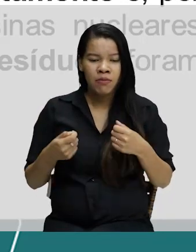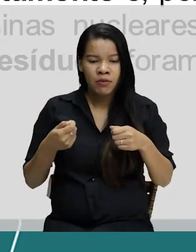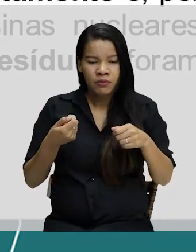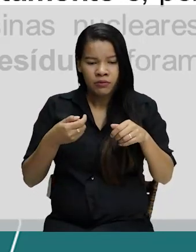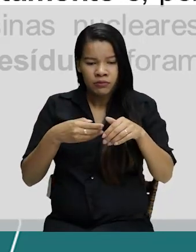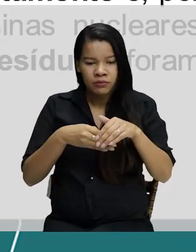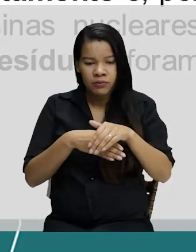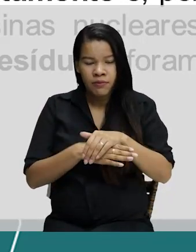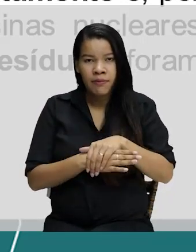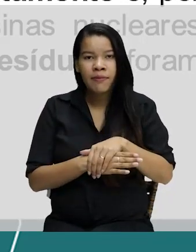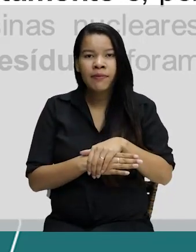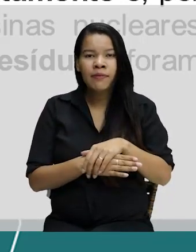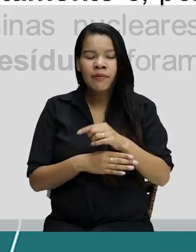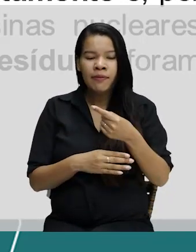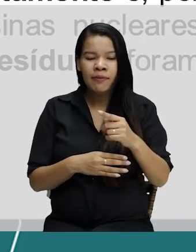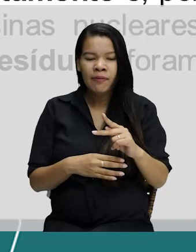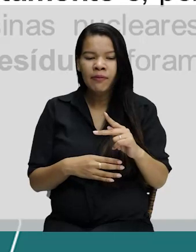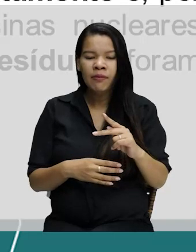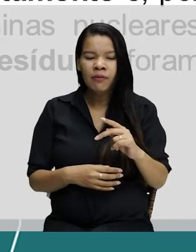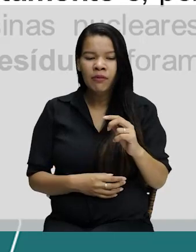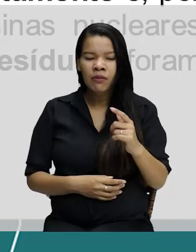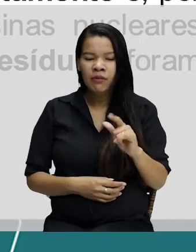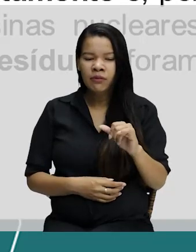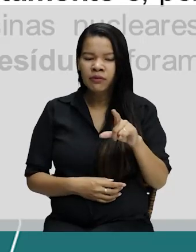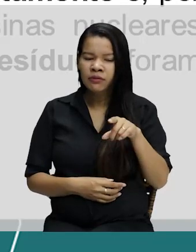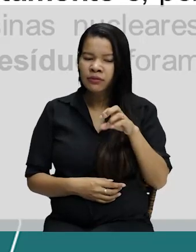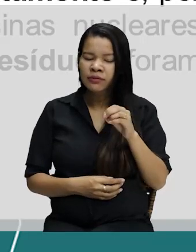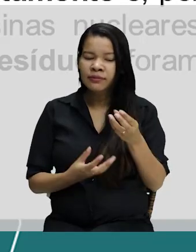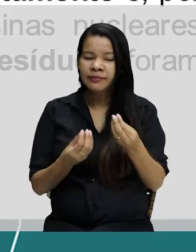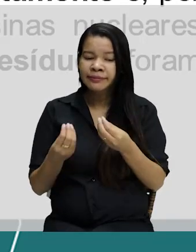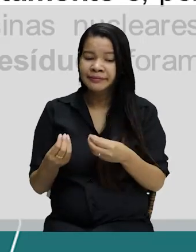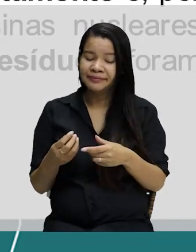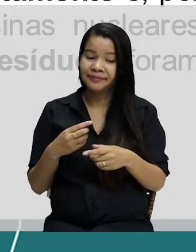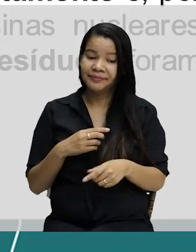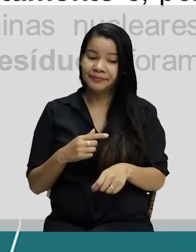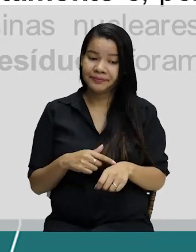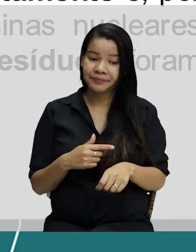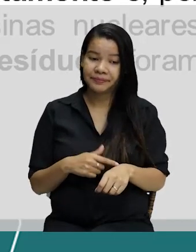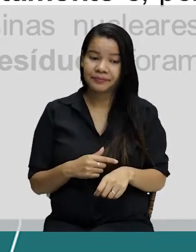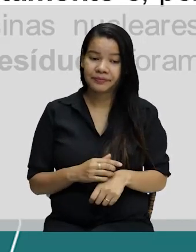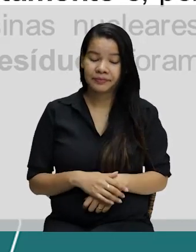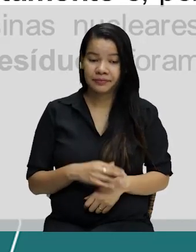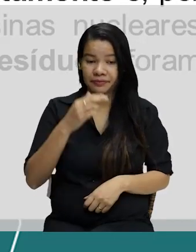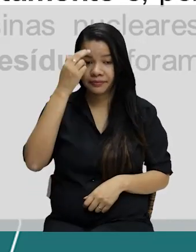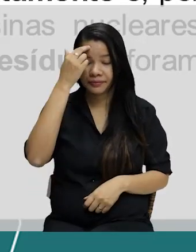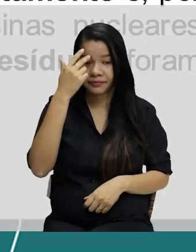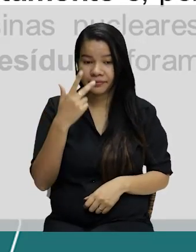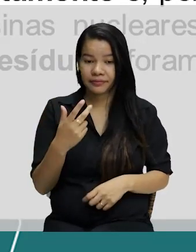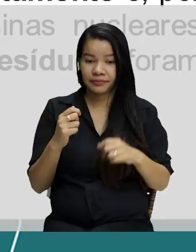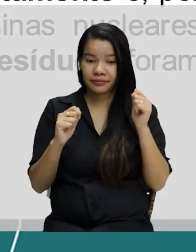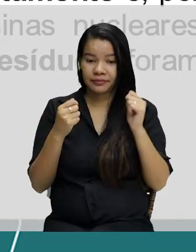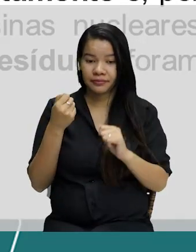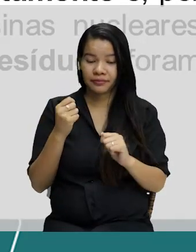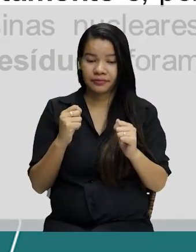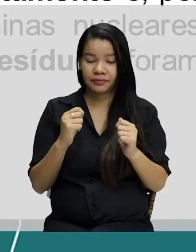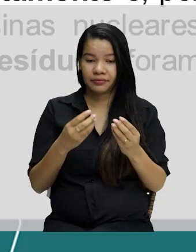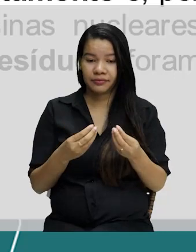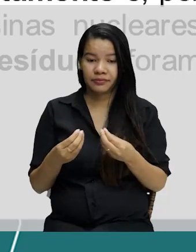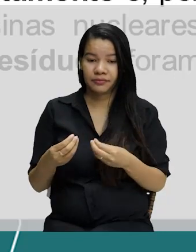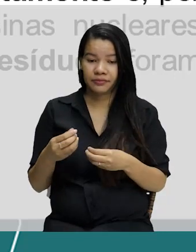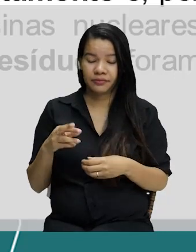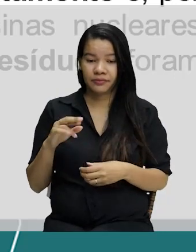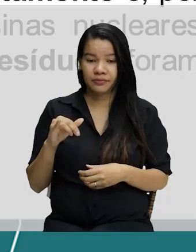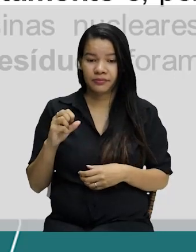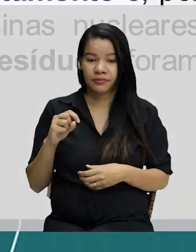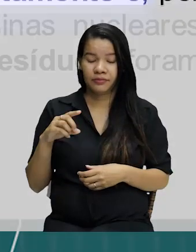guardar esse lixo radioativo por muito tempo. Na história da indústria, muitos resíduos dos processos de